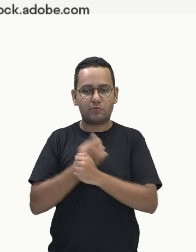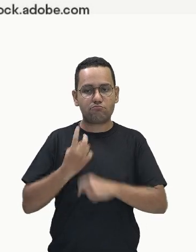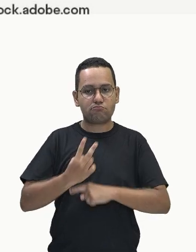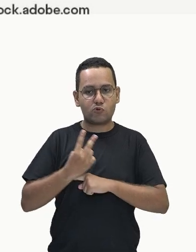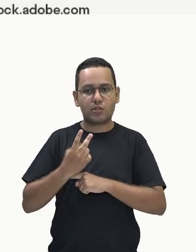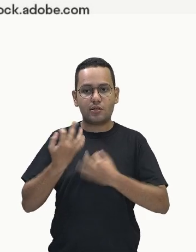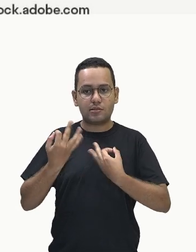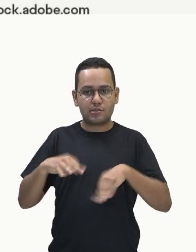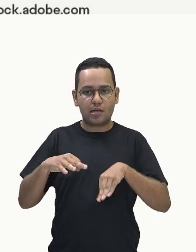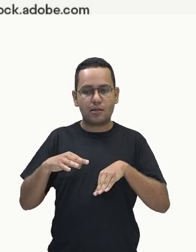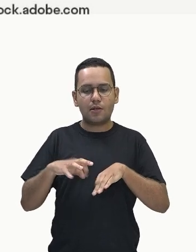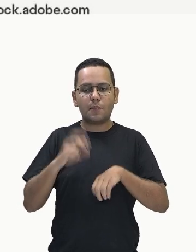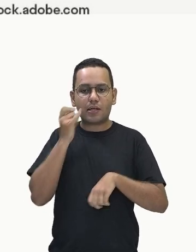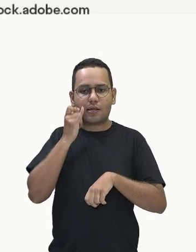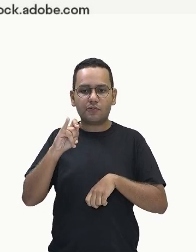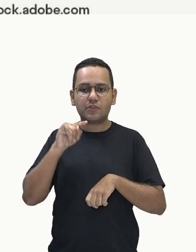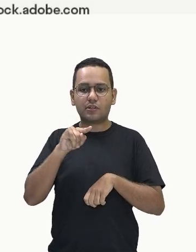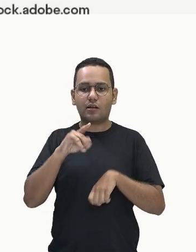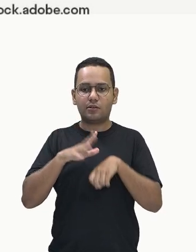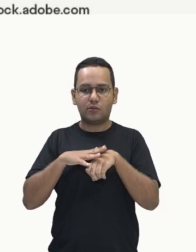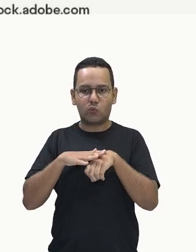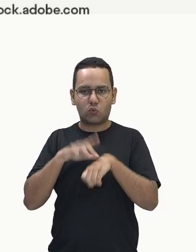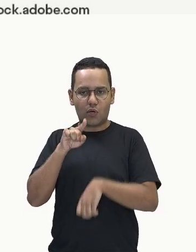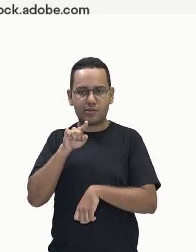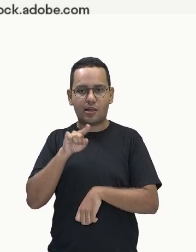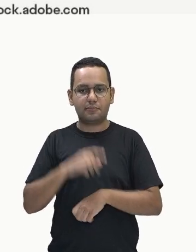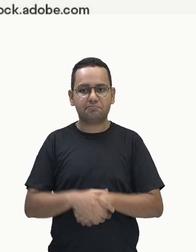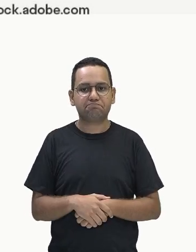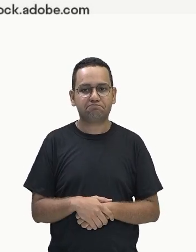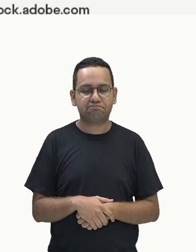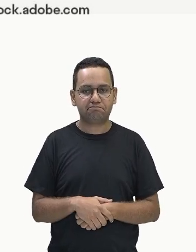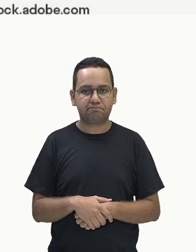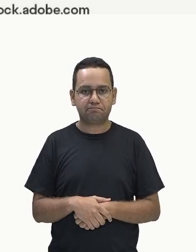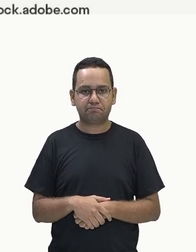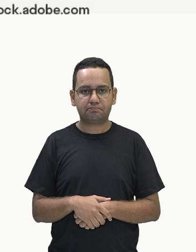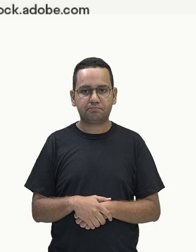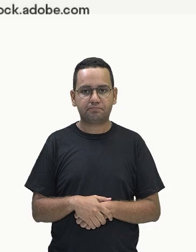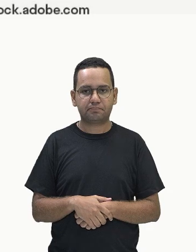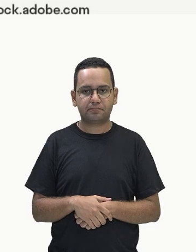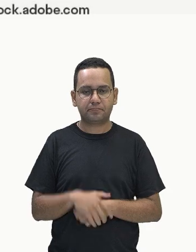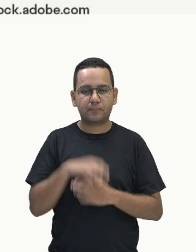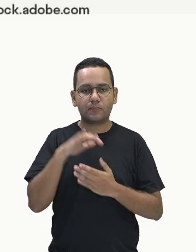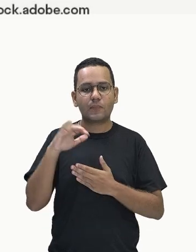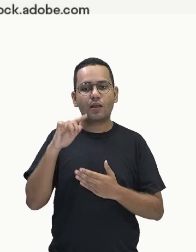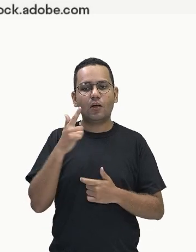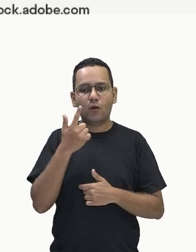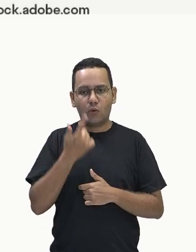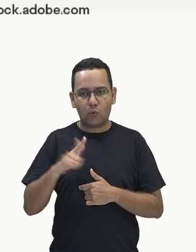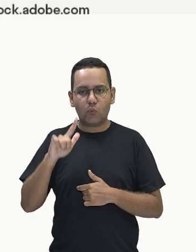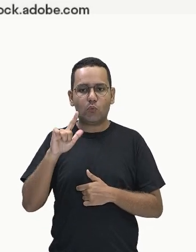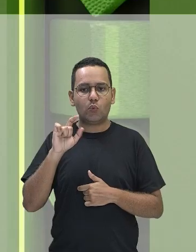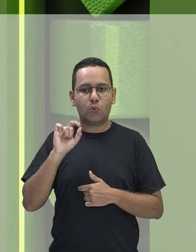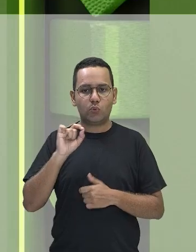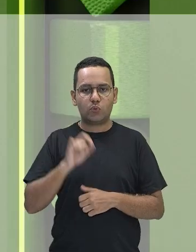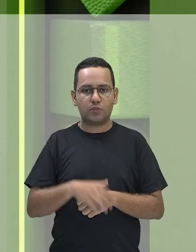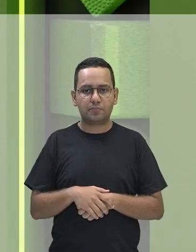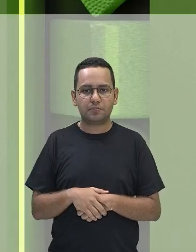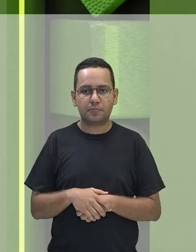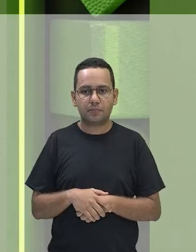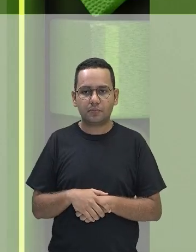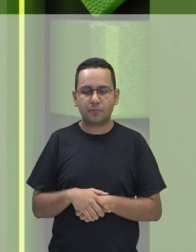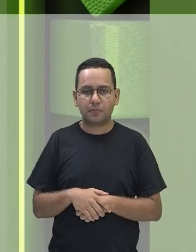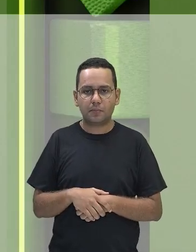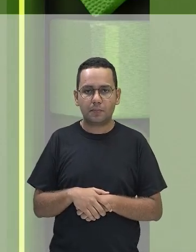que não venham a sofrer com esse problema que é muito sério. Outra forma de se prevenir desse câncer é